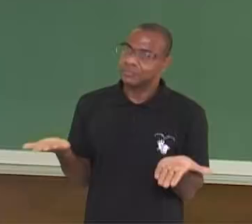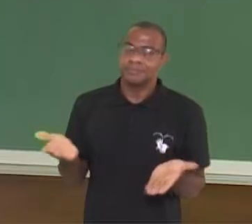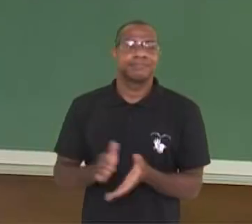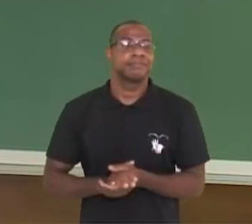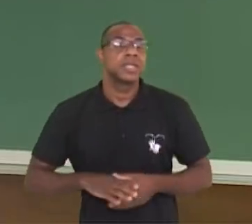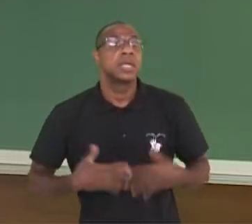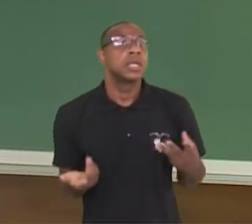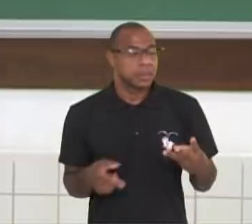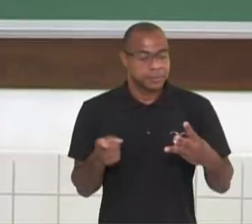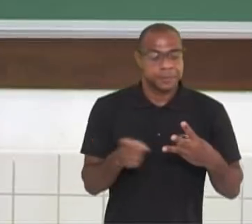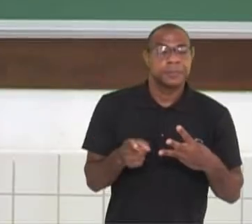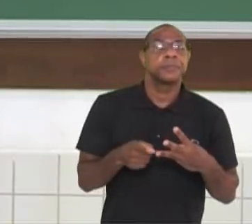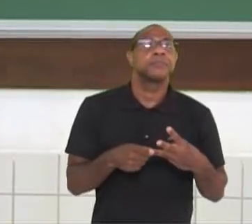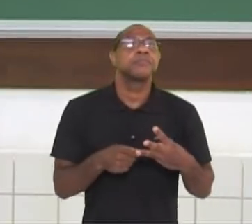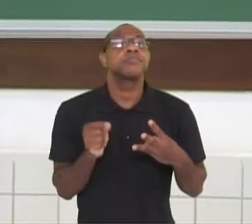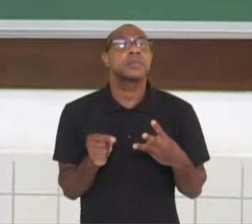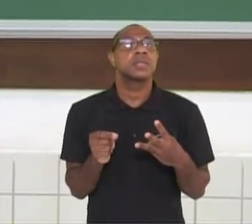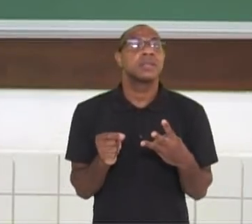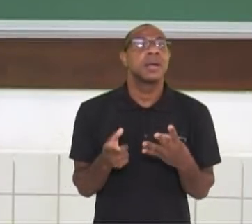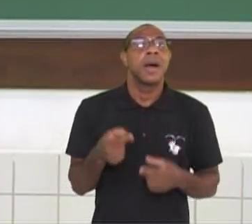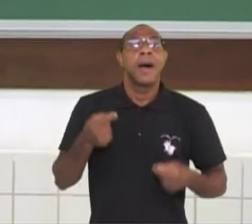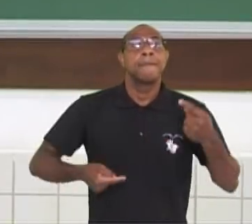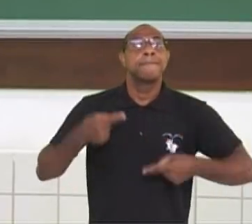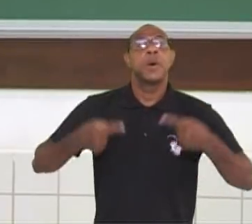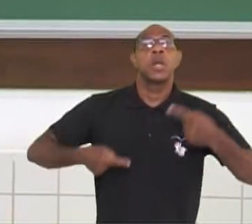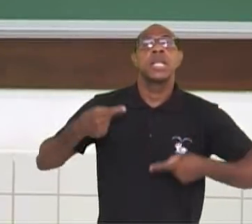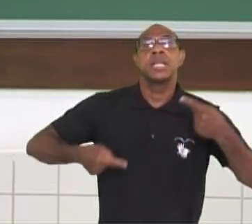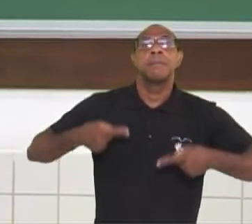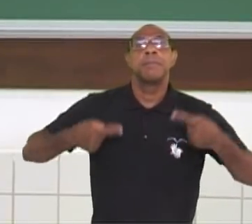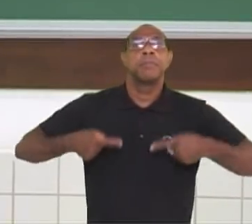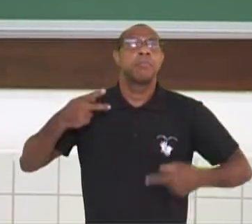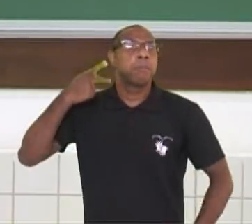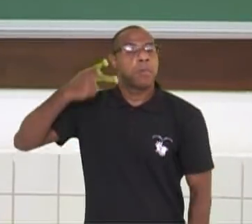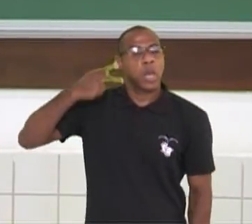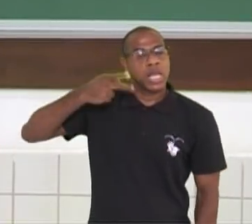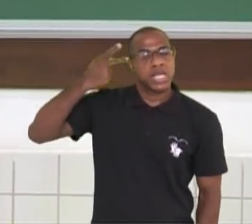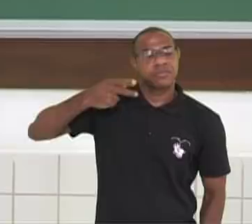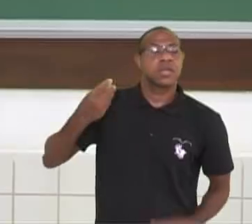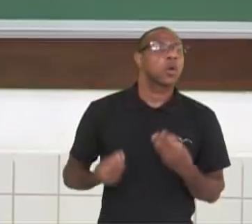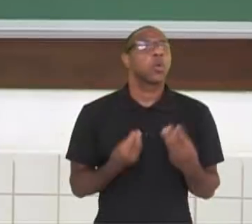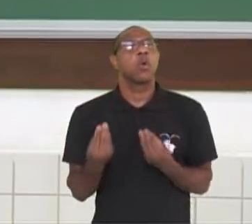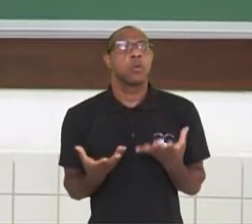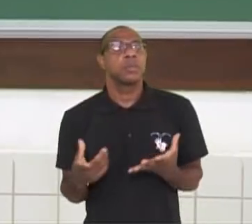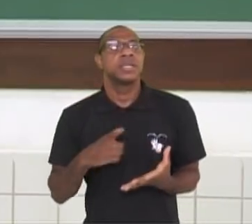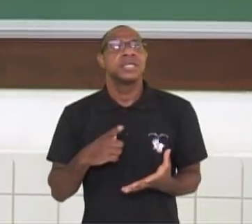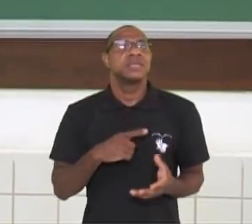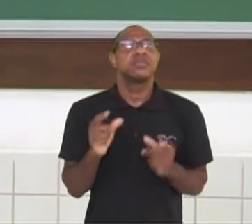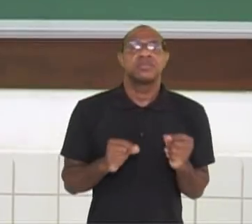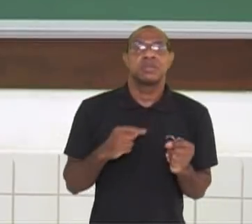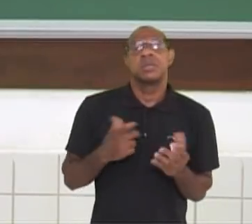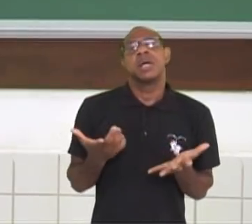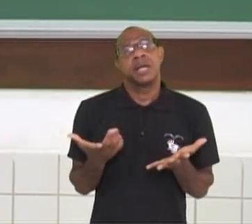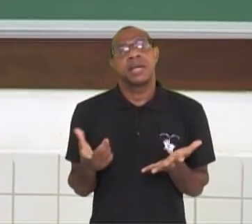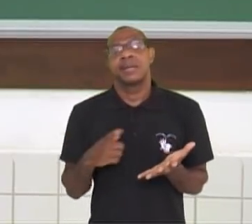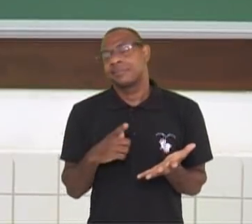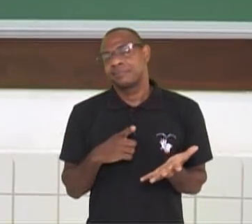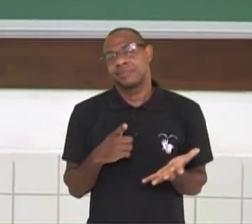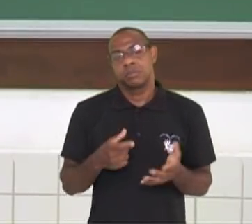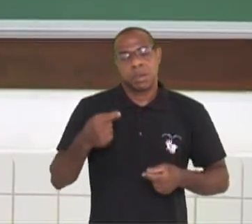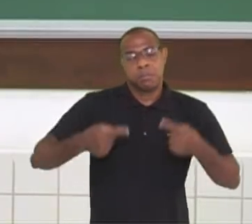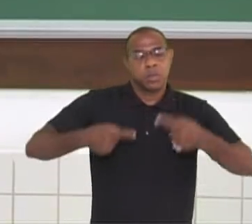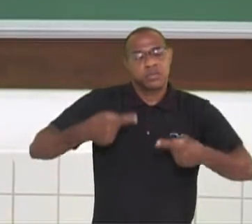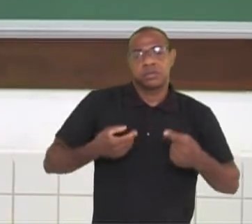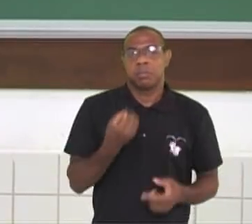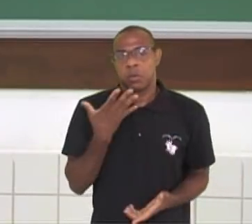industrialização. Ainda, estabilidade política. A partir da Revolução Gloriosa, você tem uma Inglaterra mais estável politicamente,